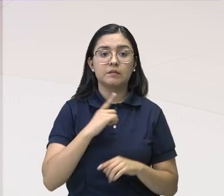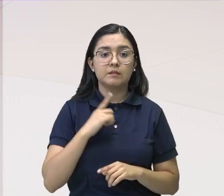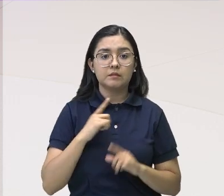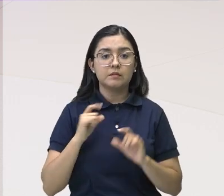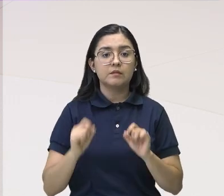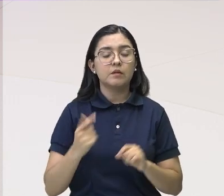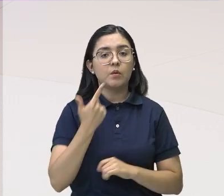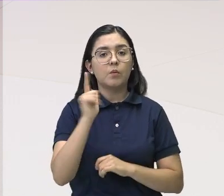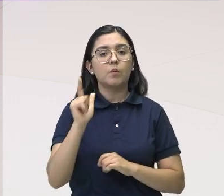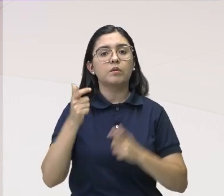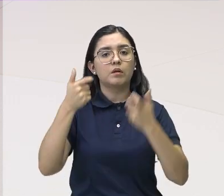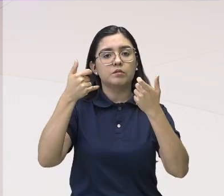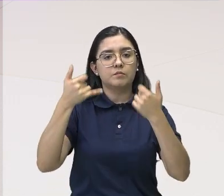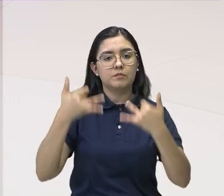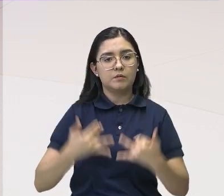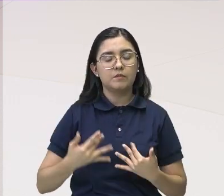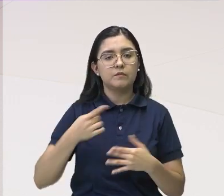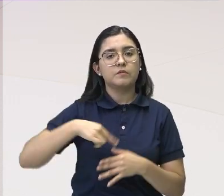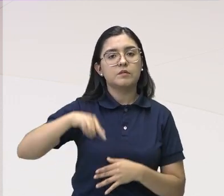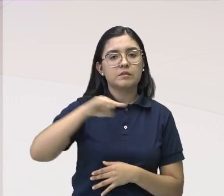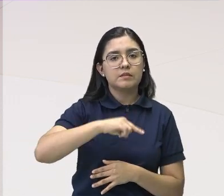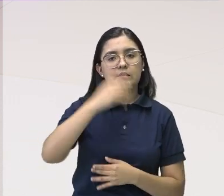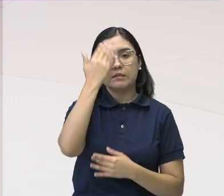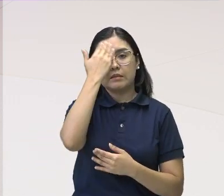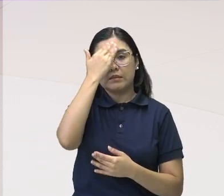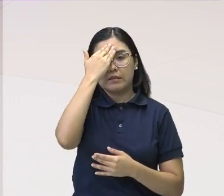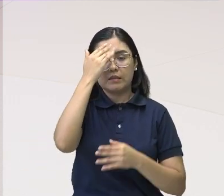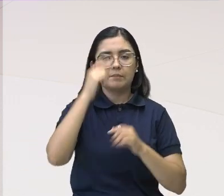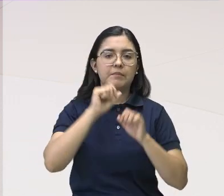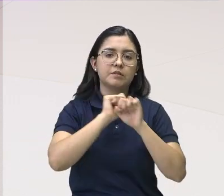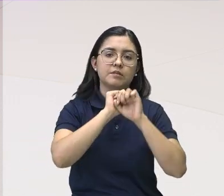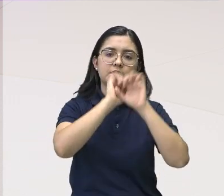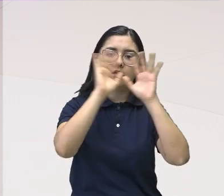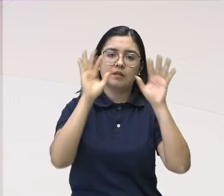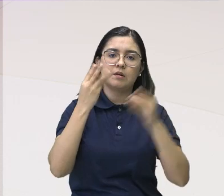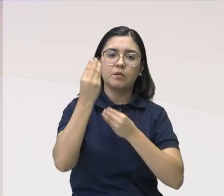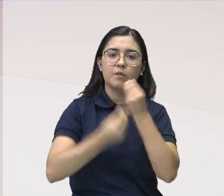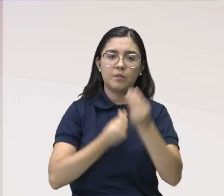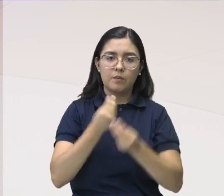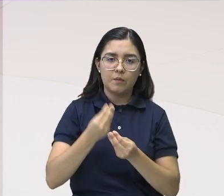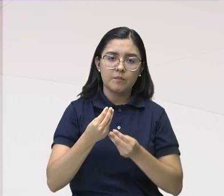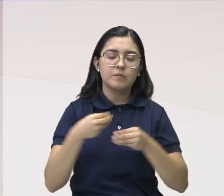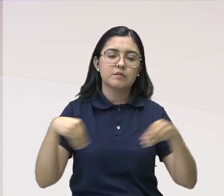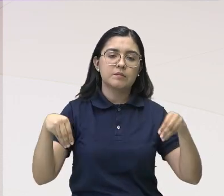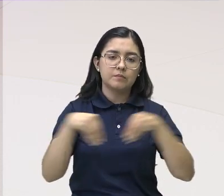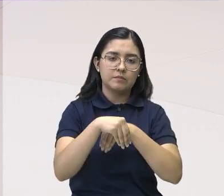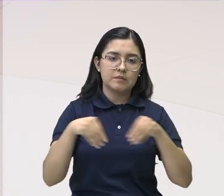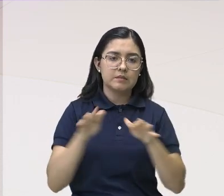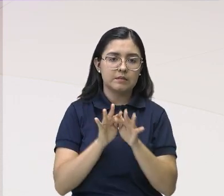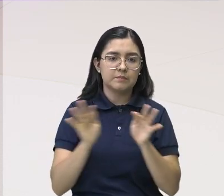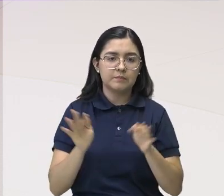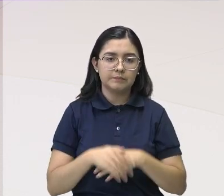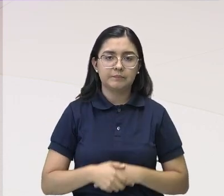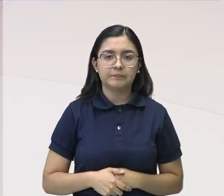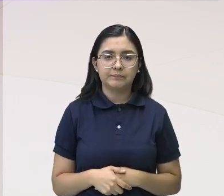mais uma explicação para que você entenda ainda melhor como é que funciona a nossa permutação simples. Vamos